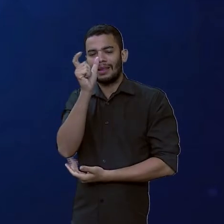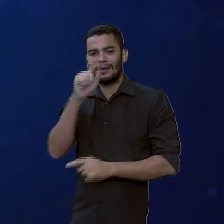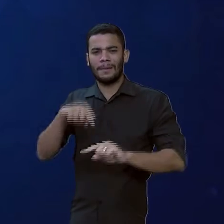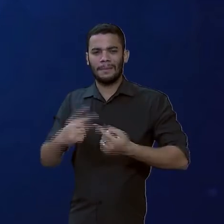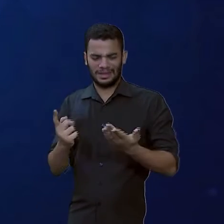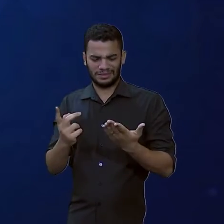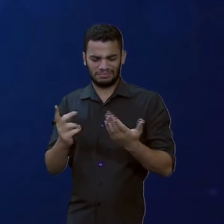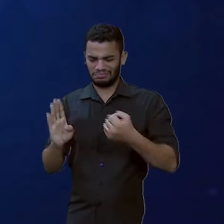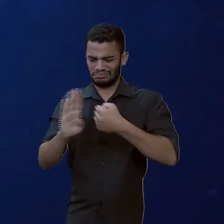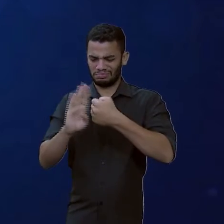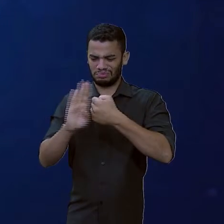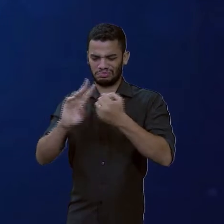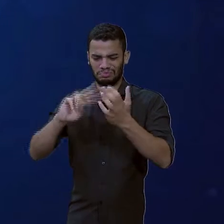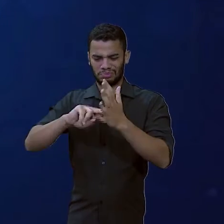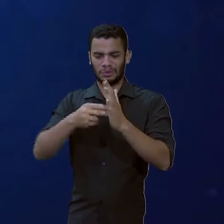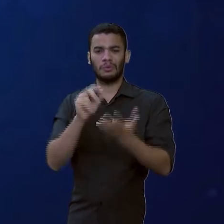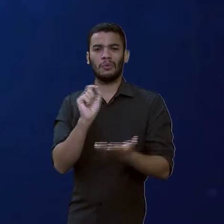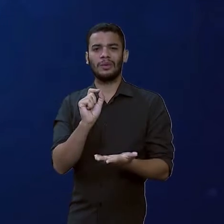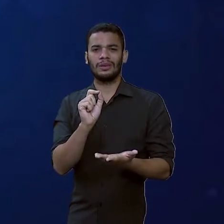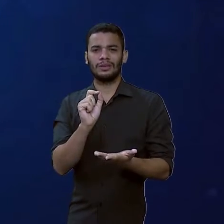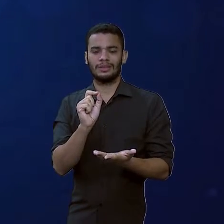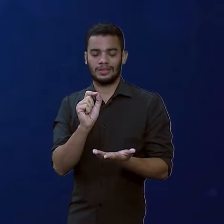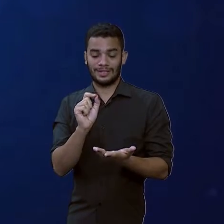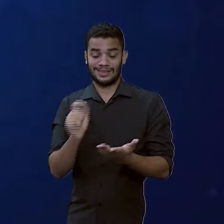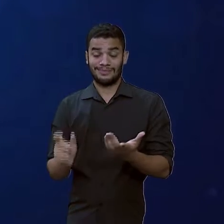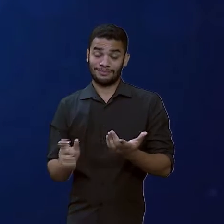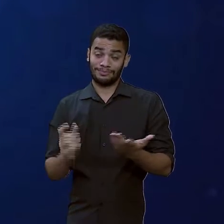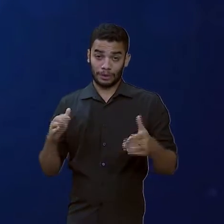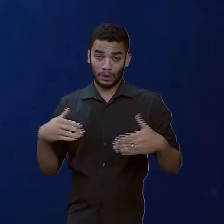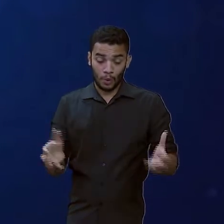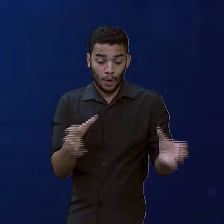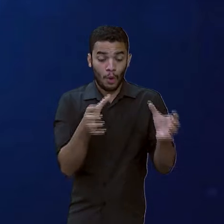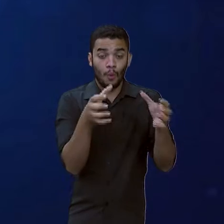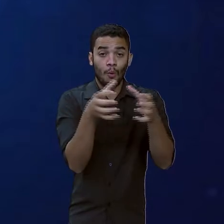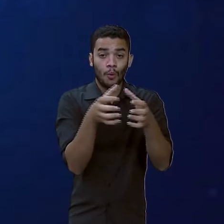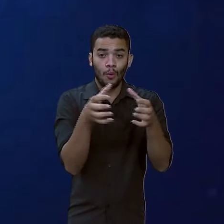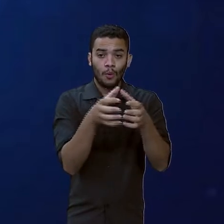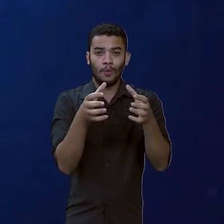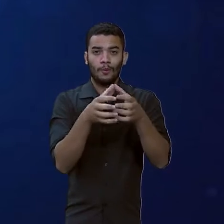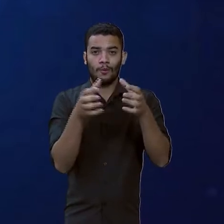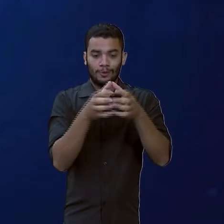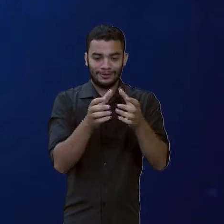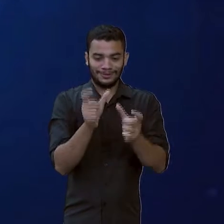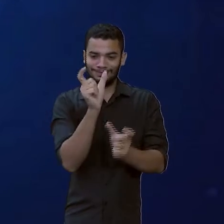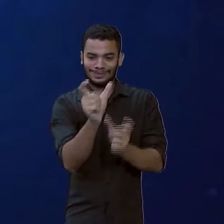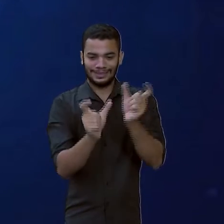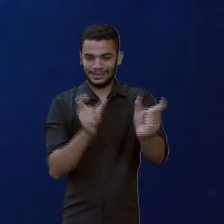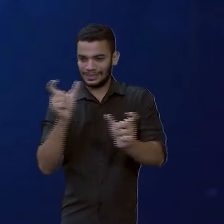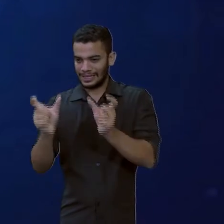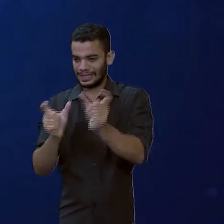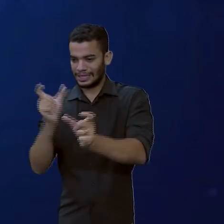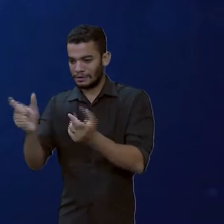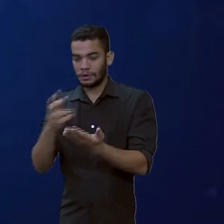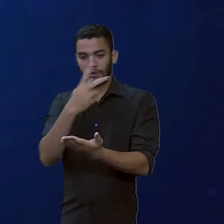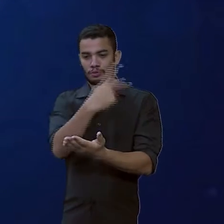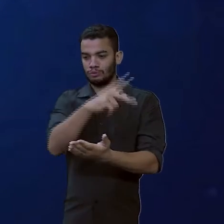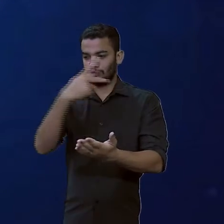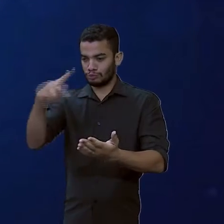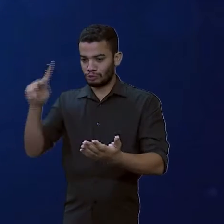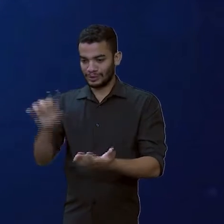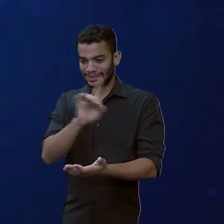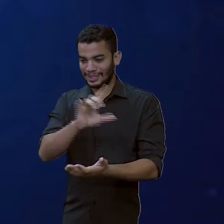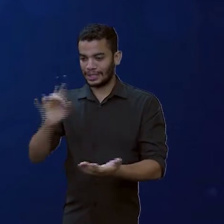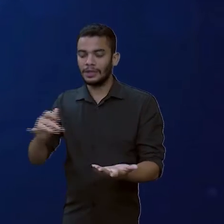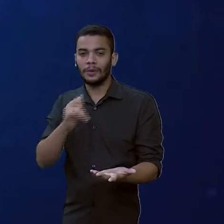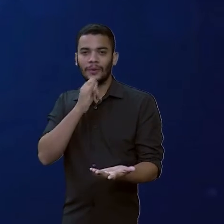uma classe de palavras que nomeia seres, os objetos, fenômenos, lugares, qualidades,